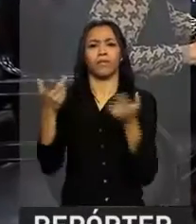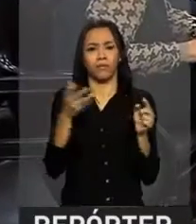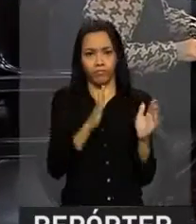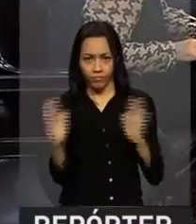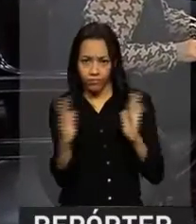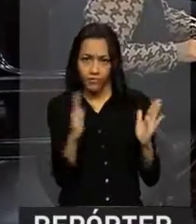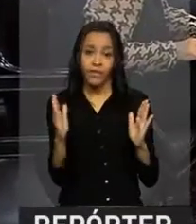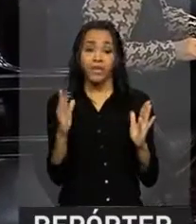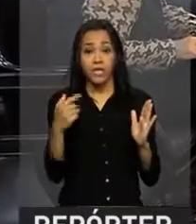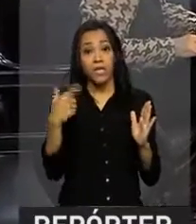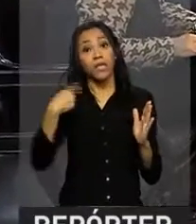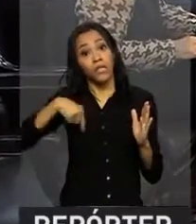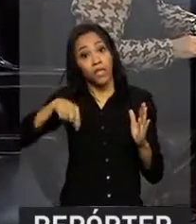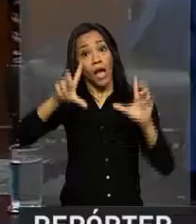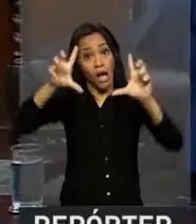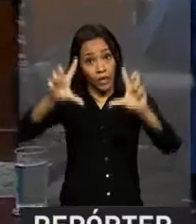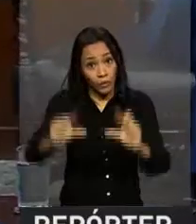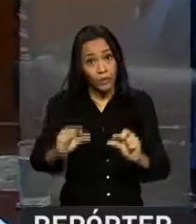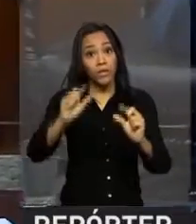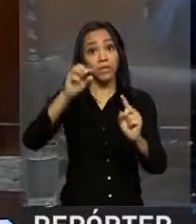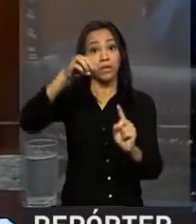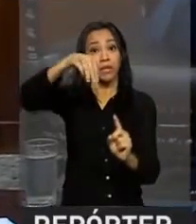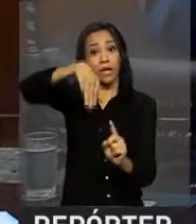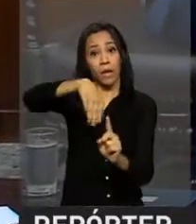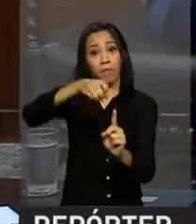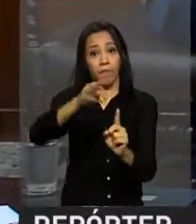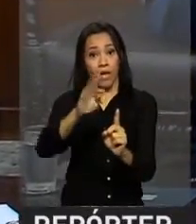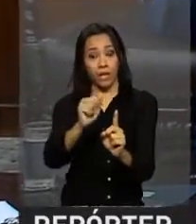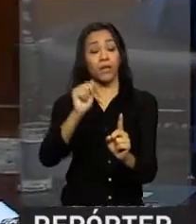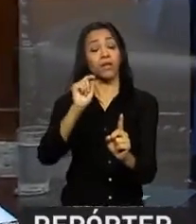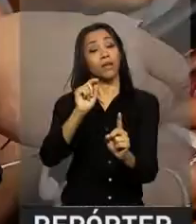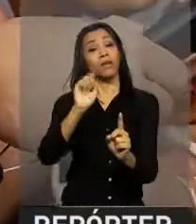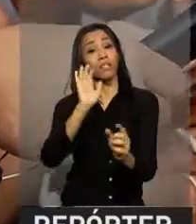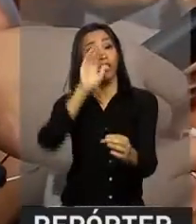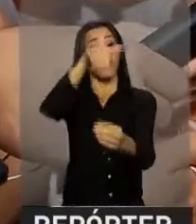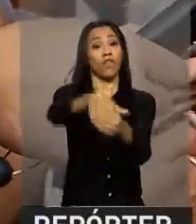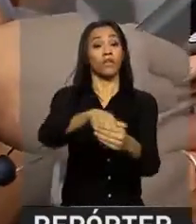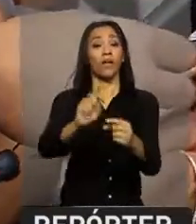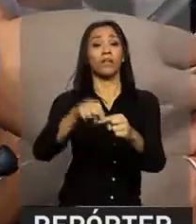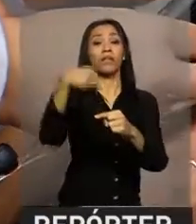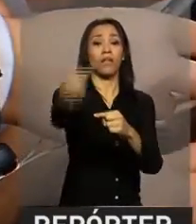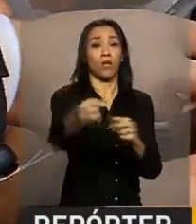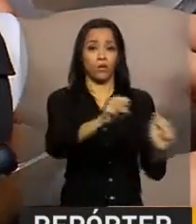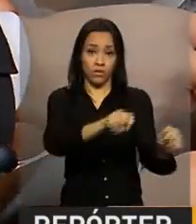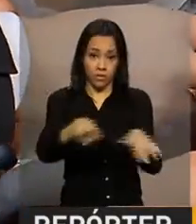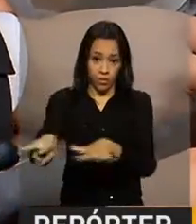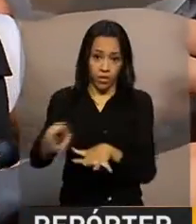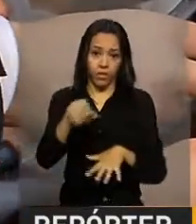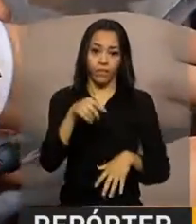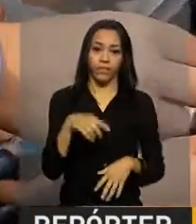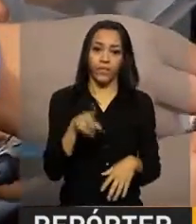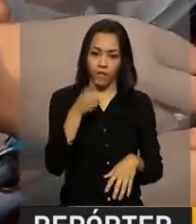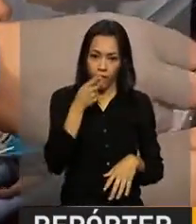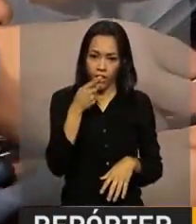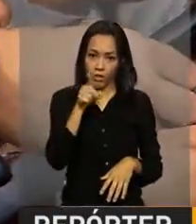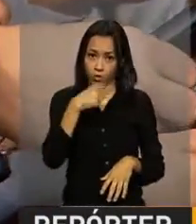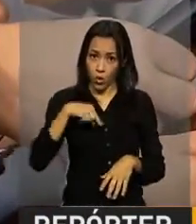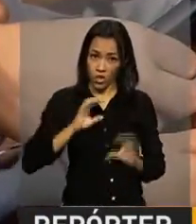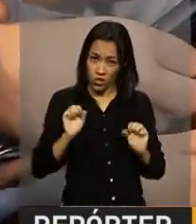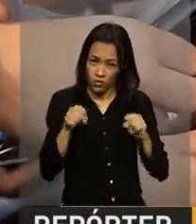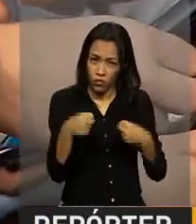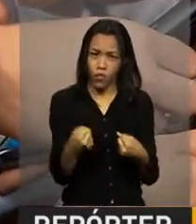A expectativa é que a redução da meta fiscal seja votada na próxima semana. Nós vamos fazer um esforço para, na